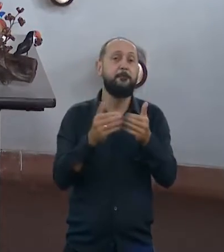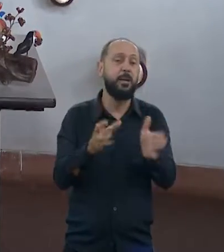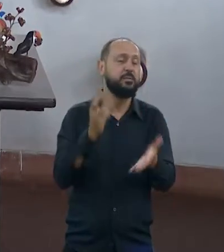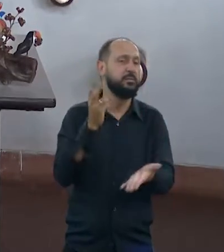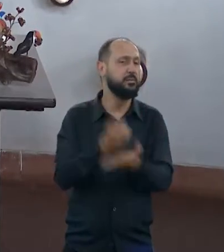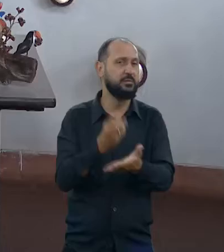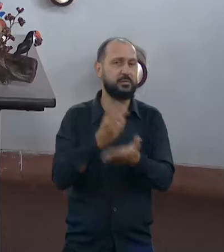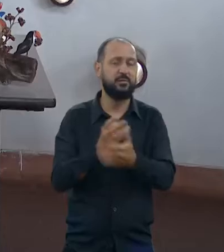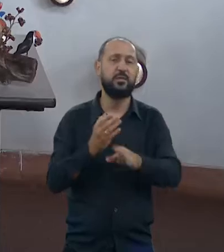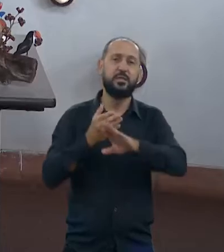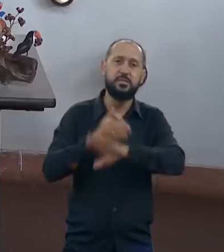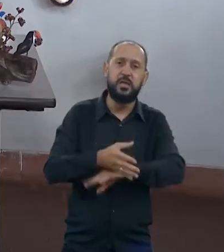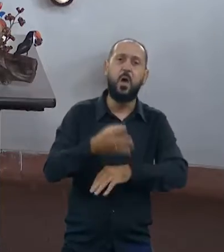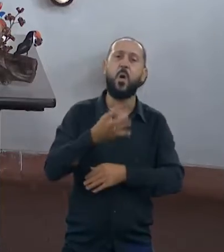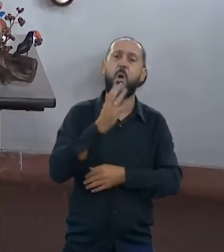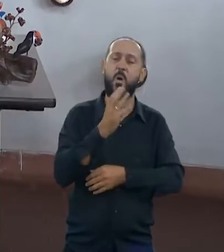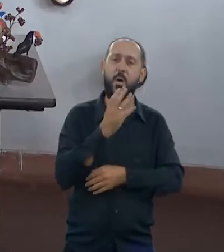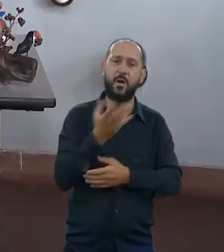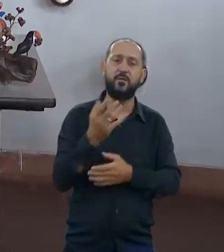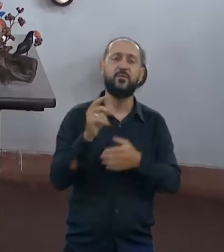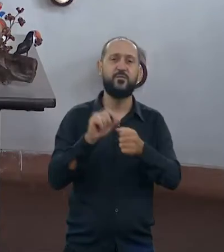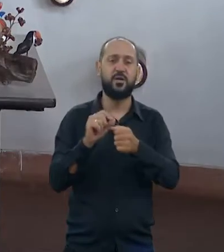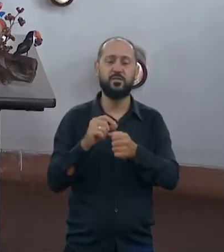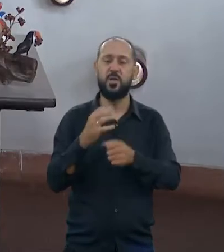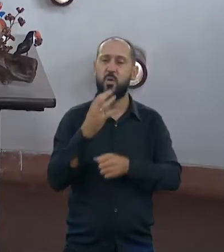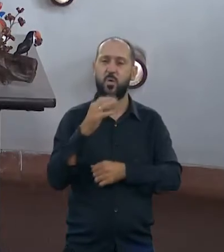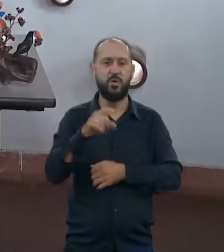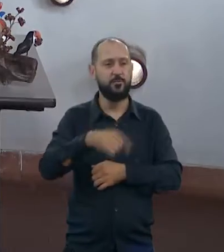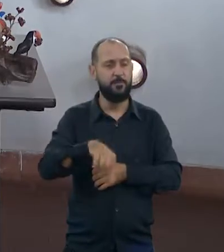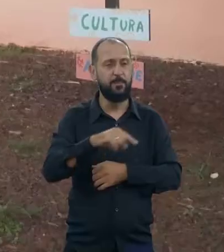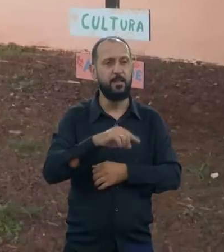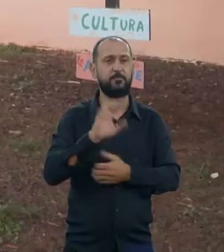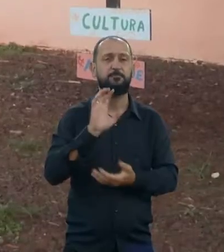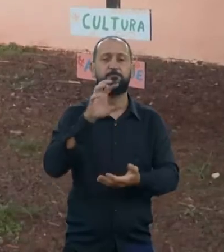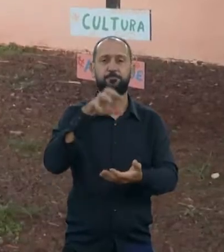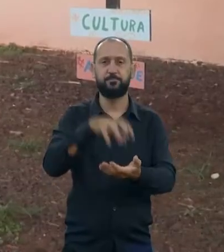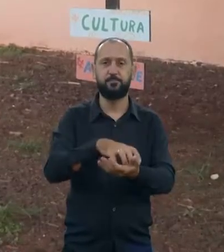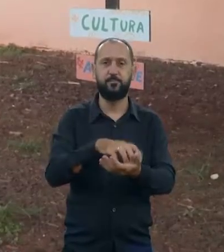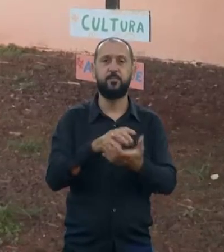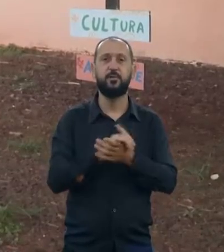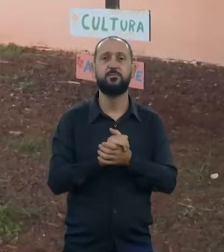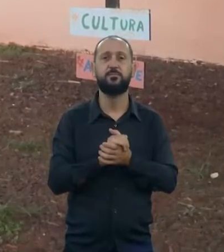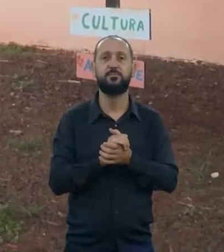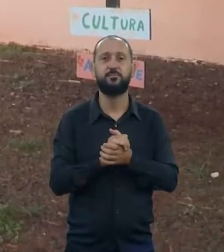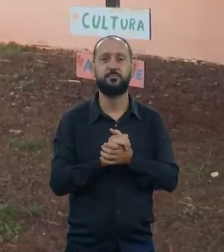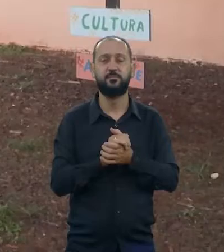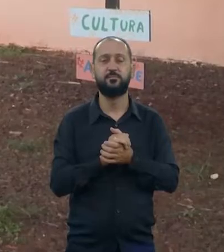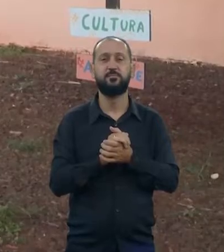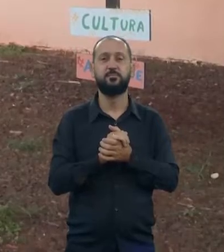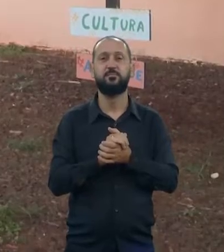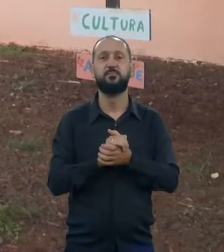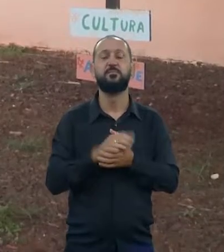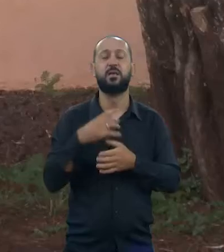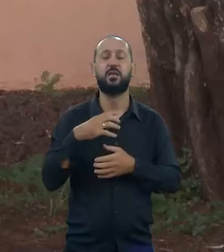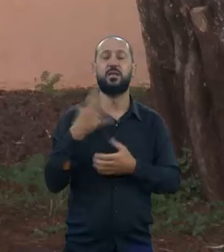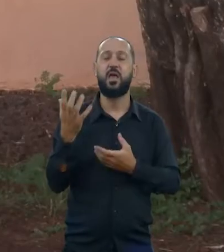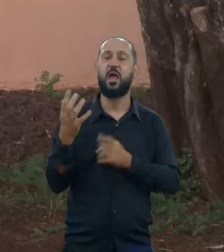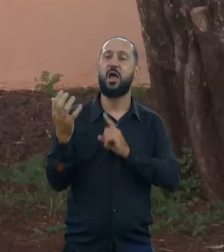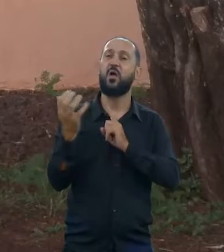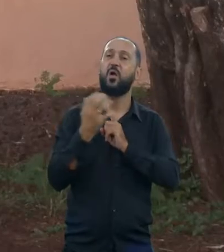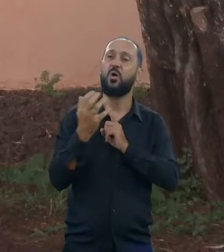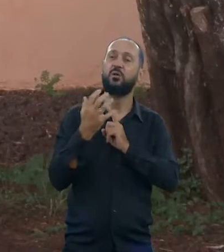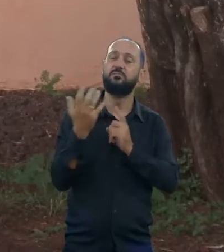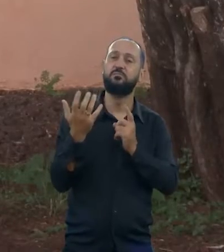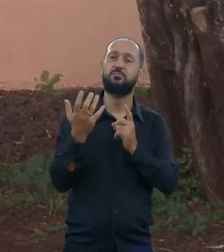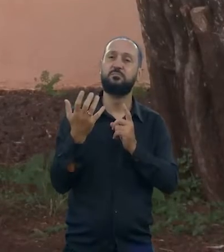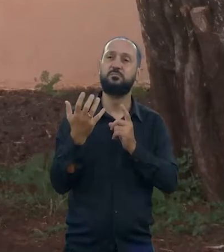para todos que quiserem conhecer, quiserem fazer a visita, conhecer a aldeia Marçal de Souza. E isso é o espírito, né? O